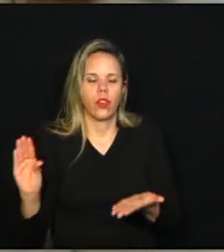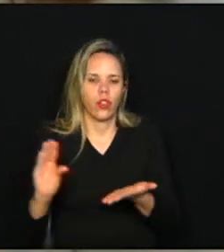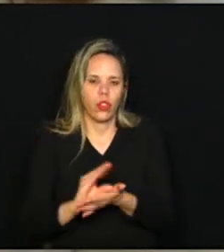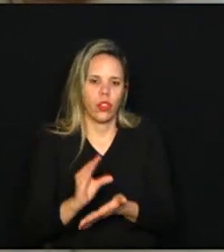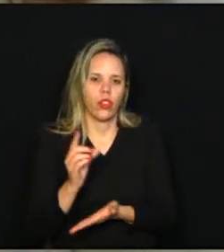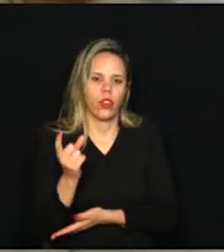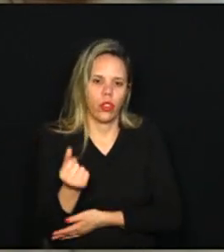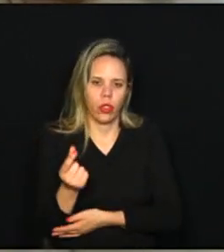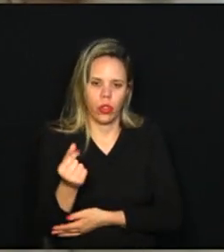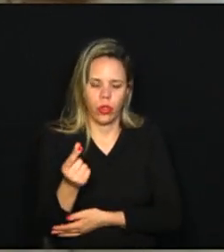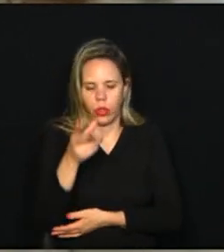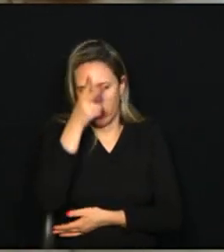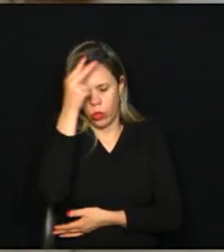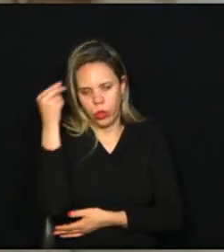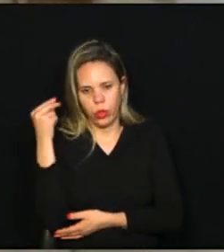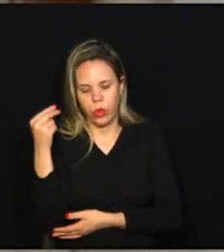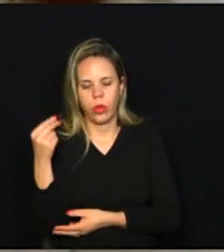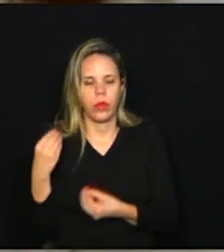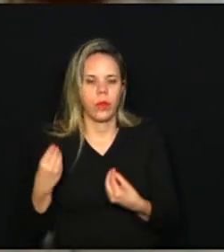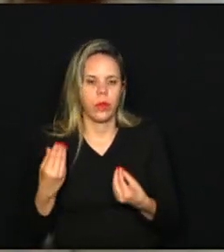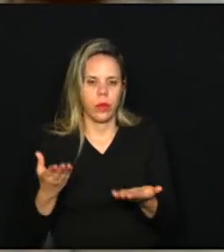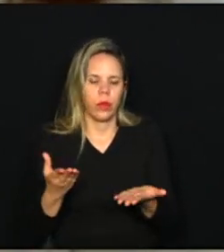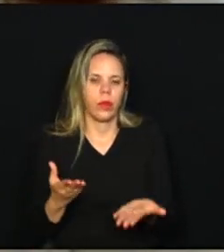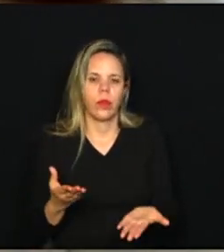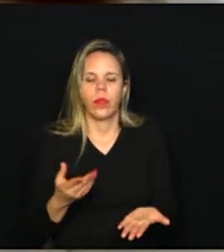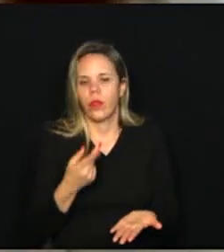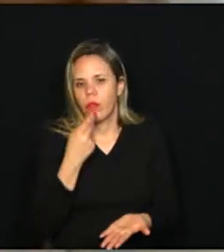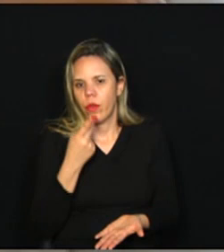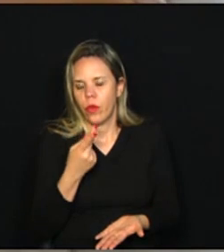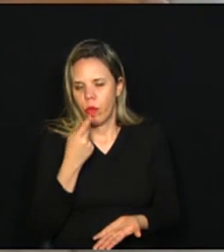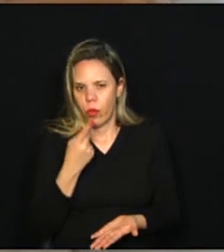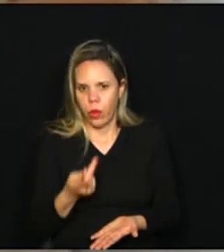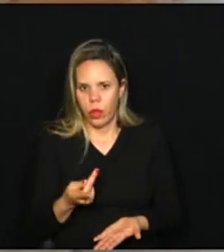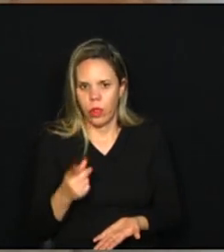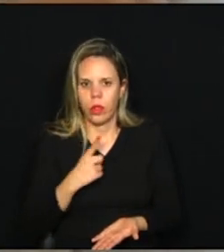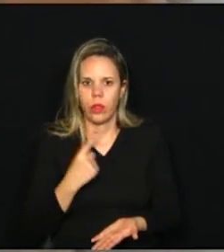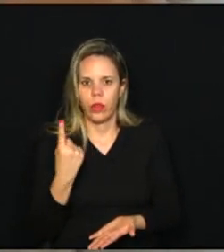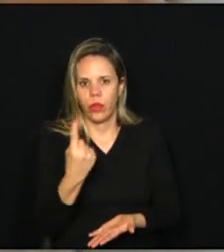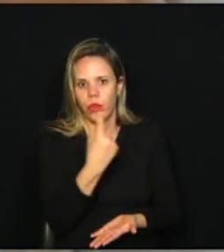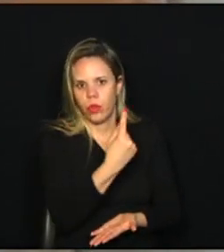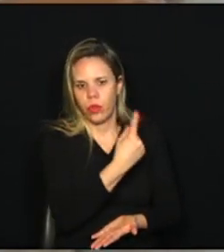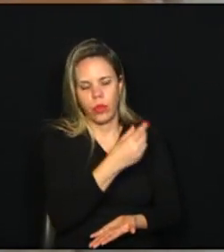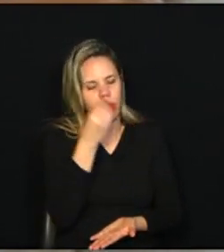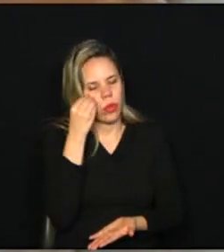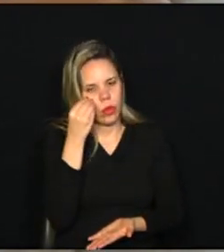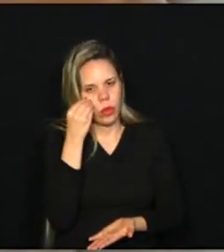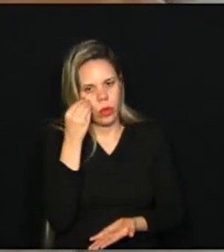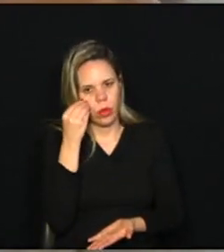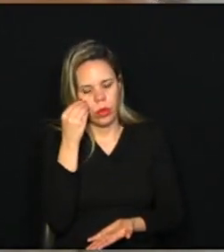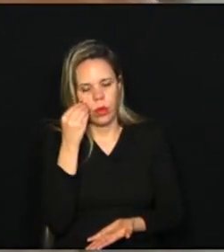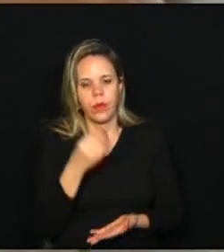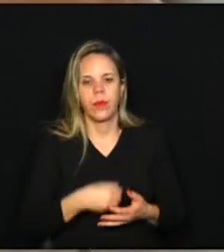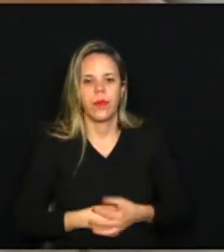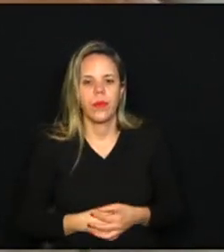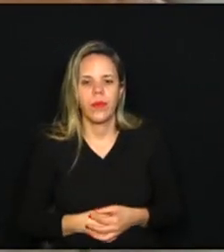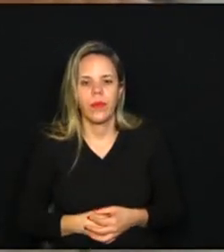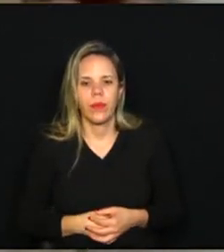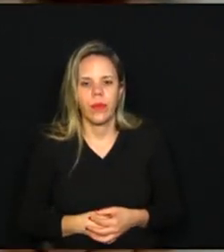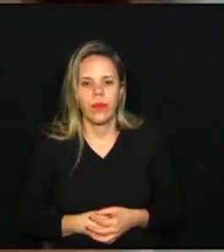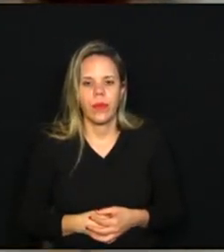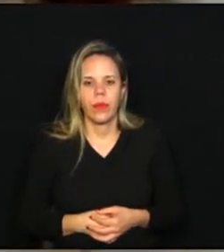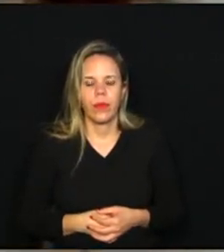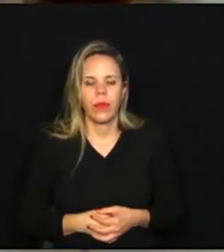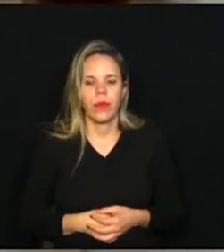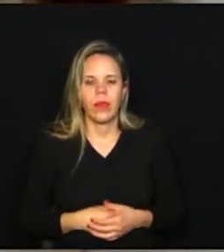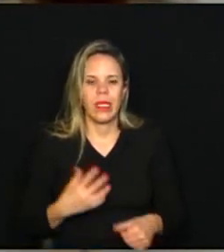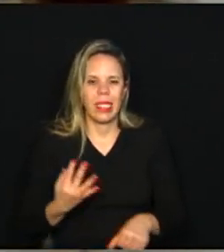que é dispensado, isso eu estou falando só do custo individual do teste, né? Sem contar a questão da